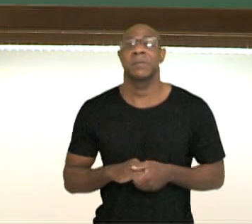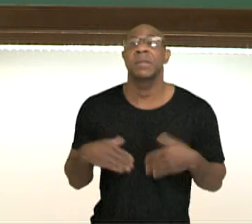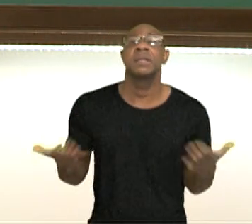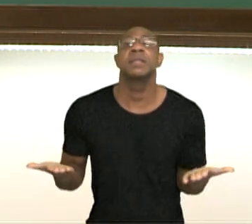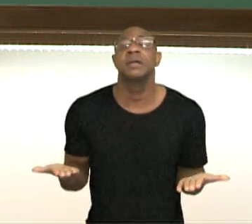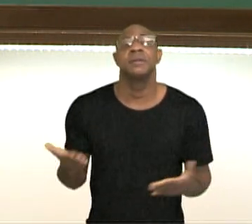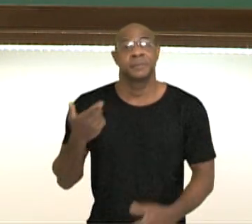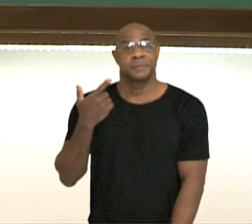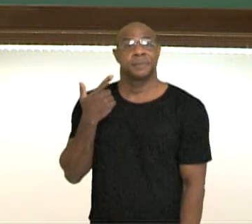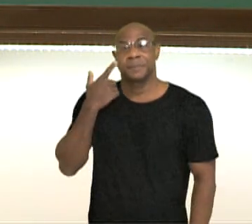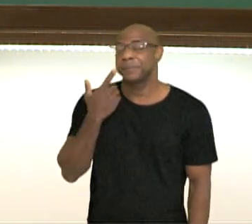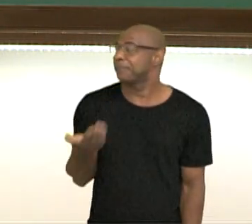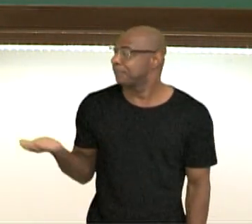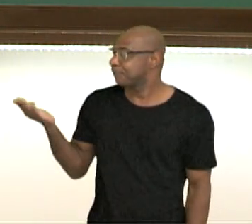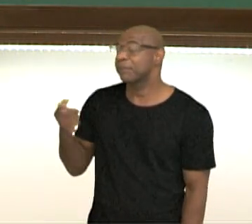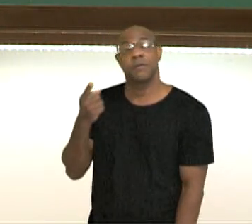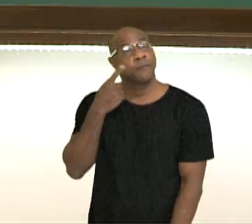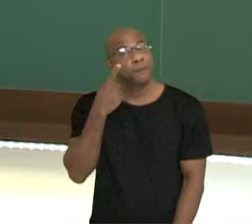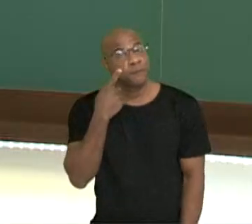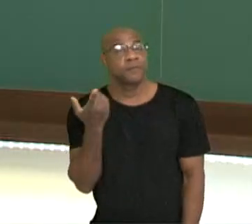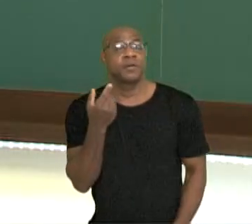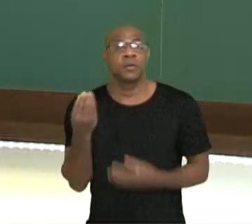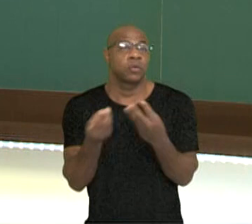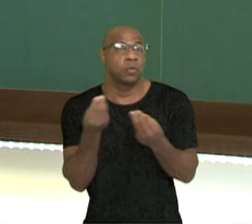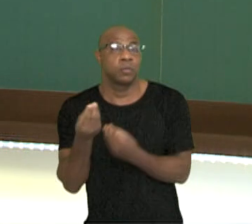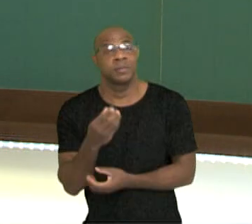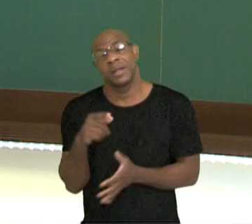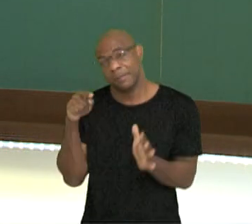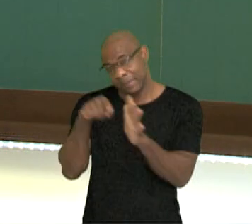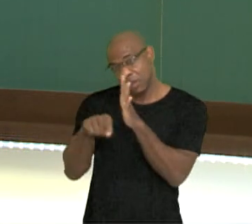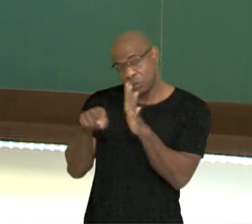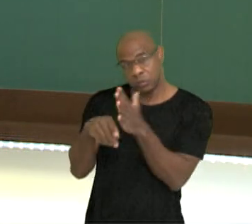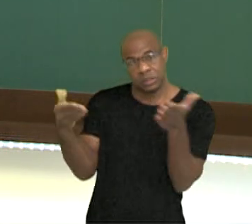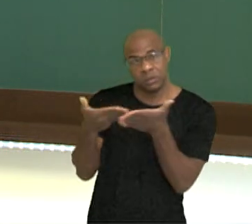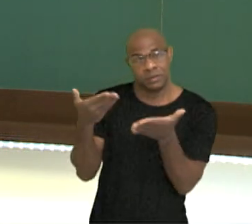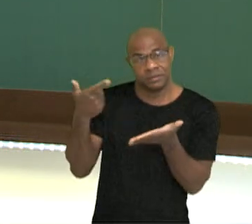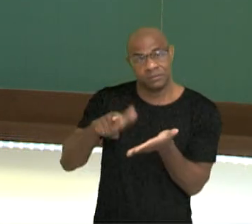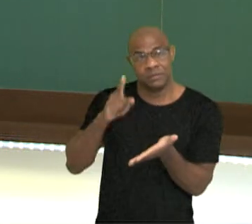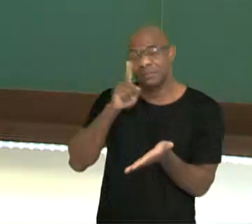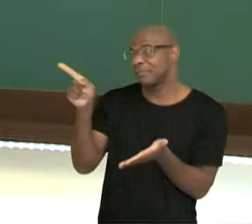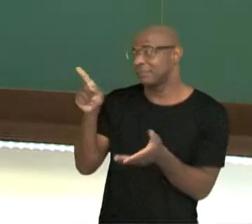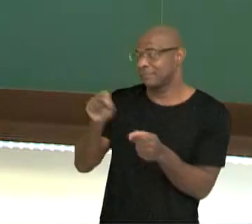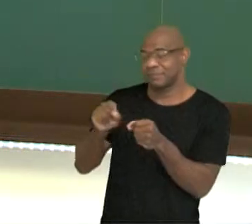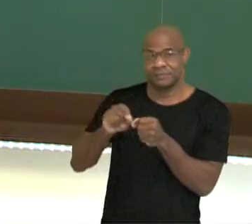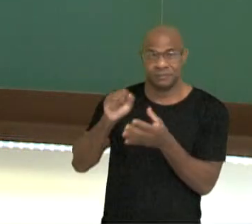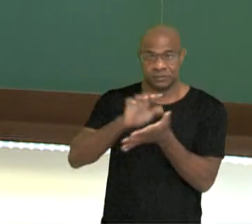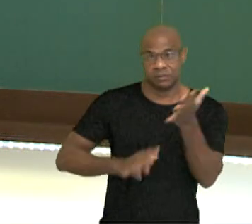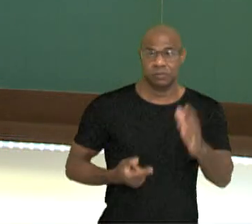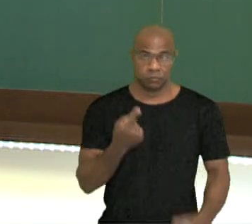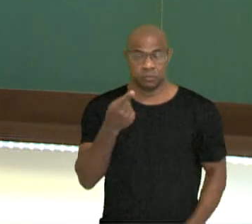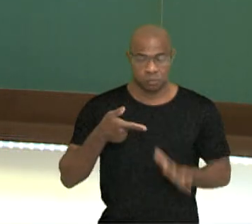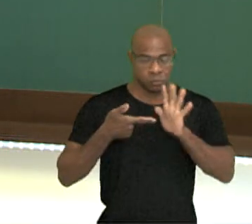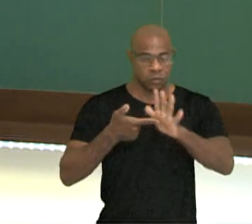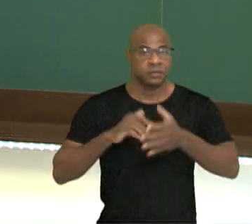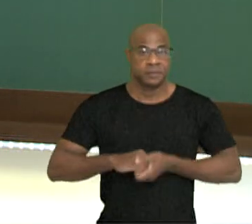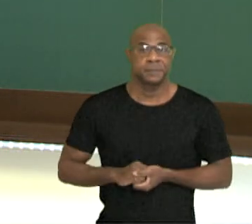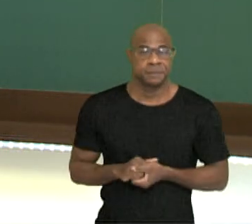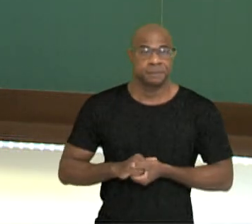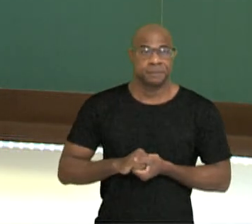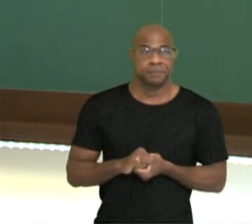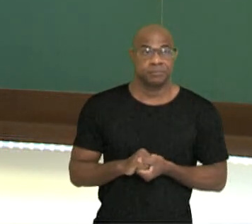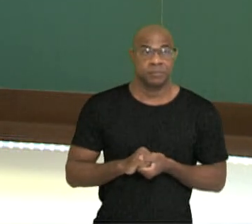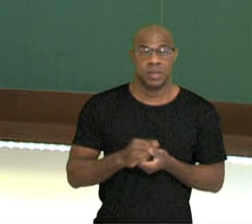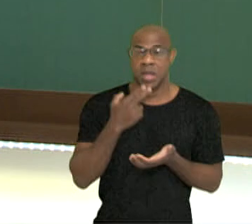Vamos juntos, minha gente. Vamos tentar reconhecer as perguntas que a nossa atividade 1 traziam, né?